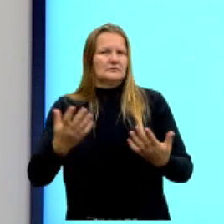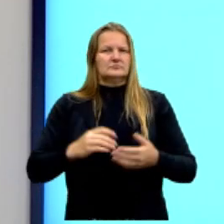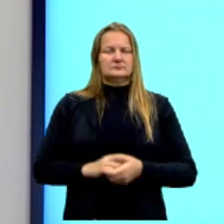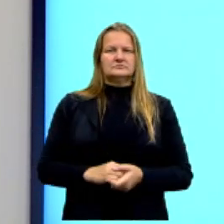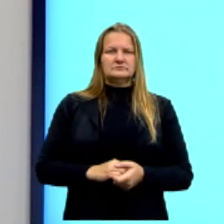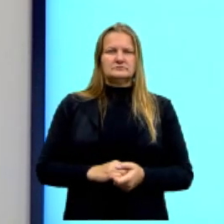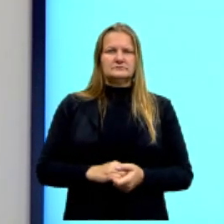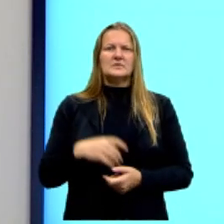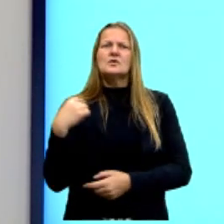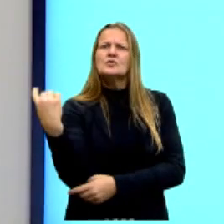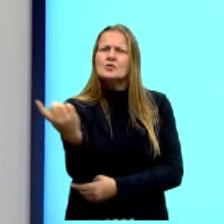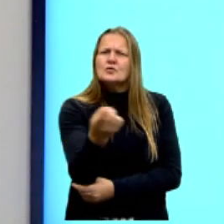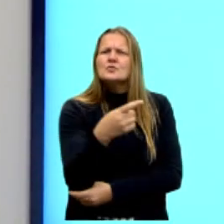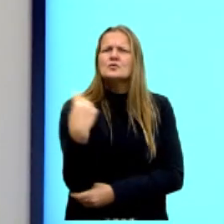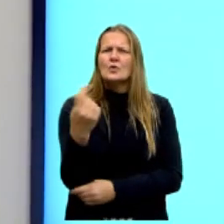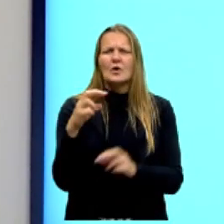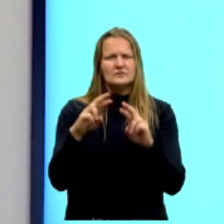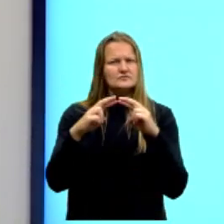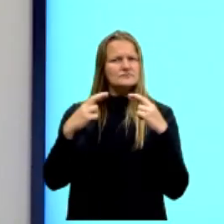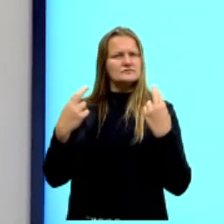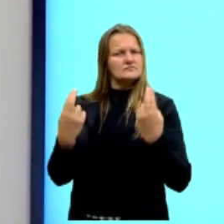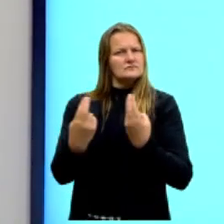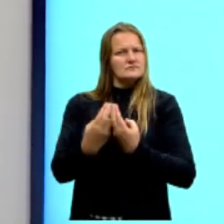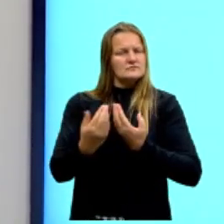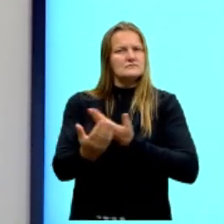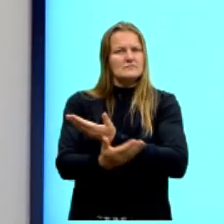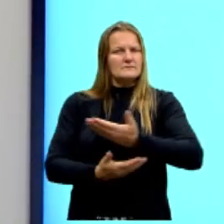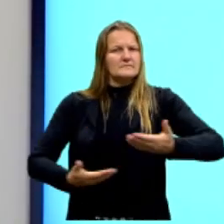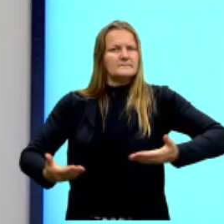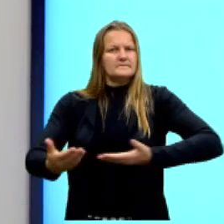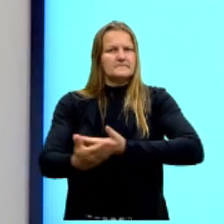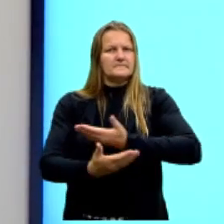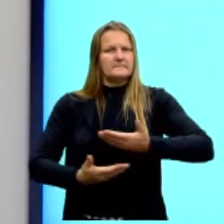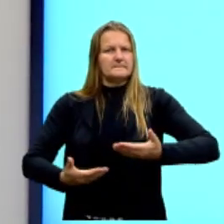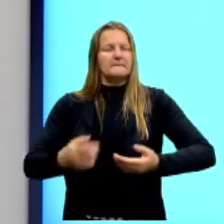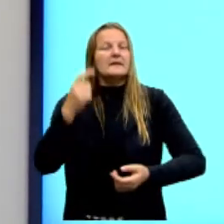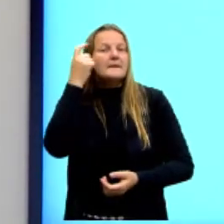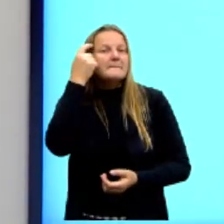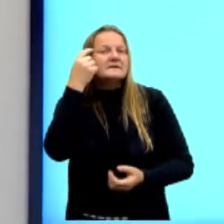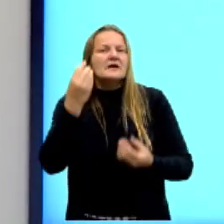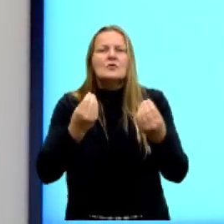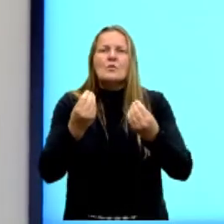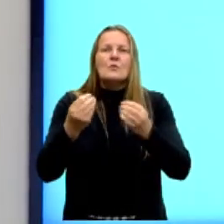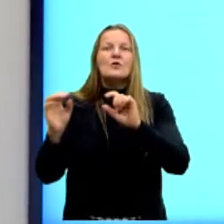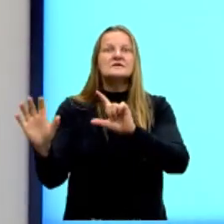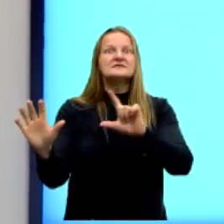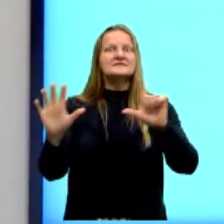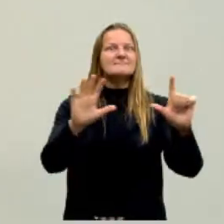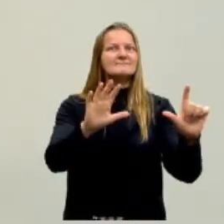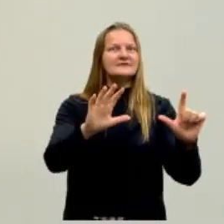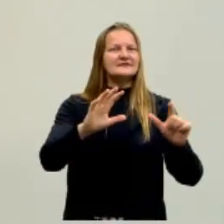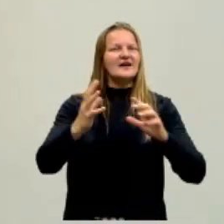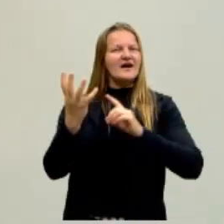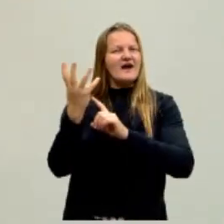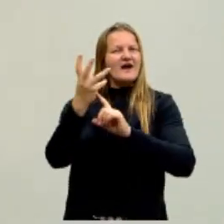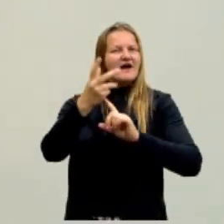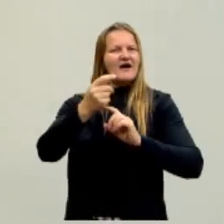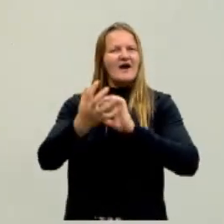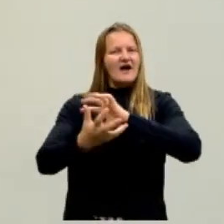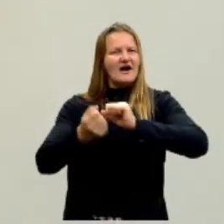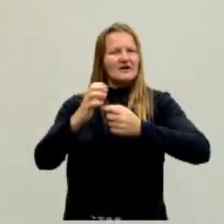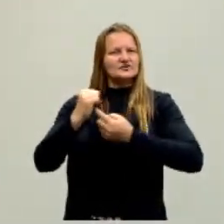então nós nos reunimos para pensar esta semana da arte moderna